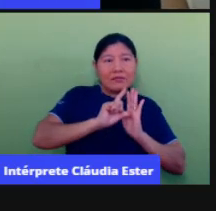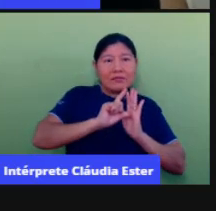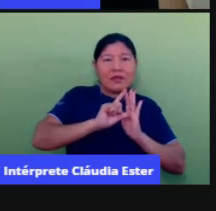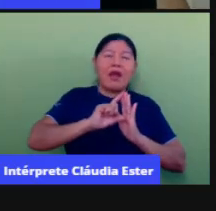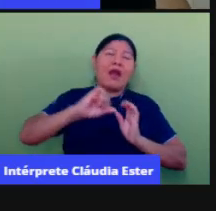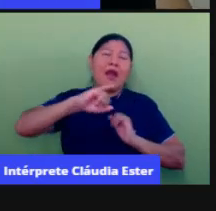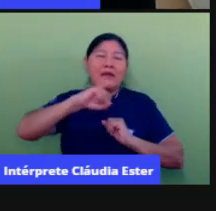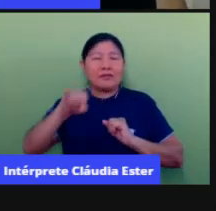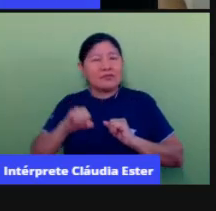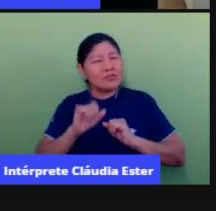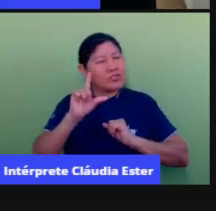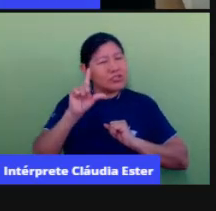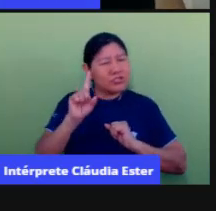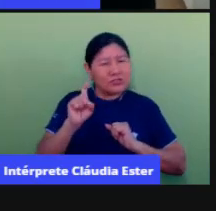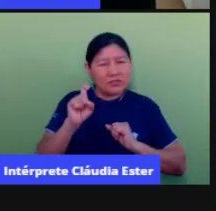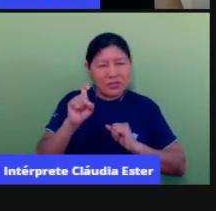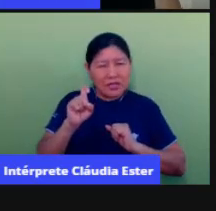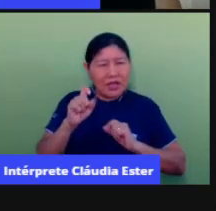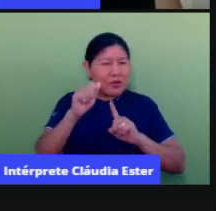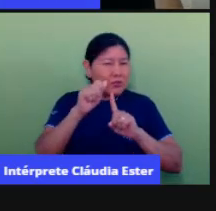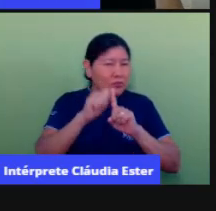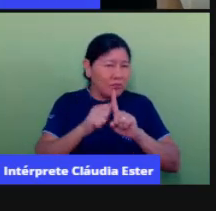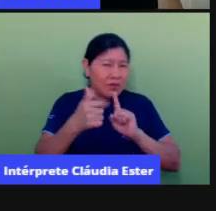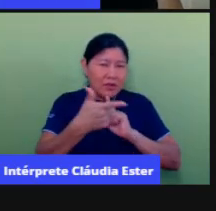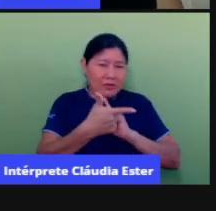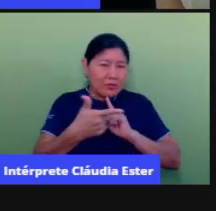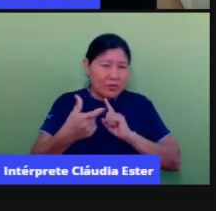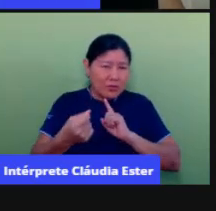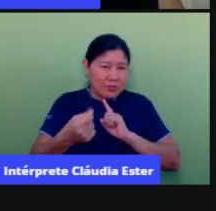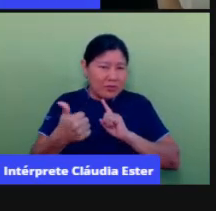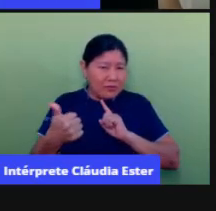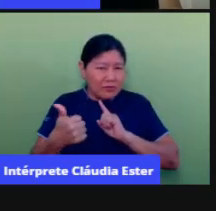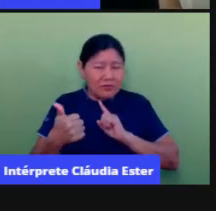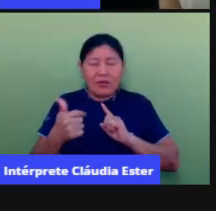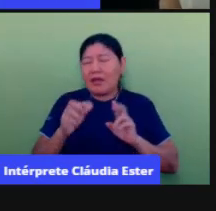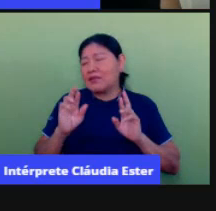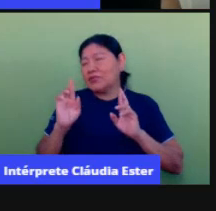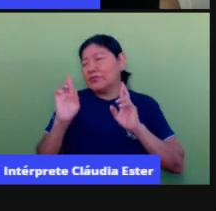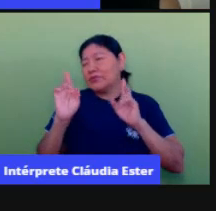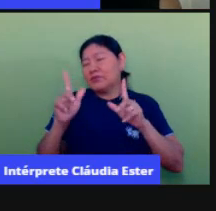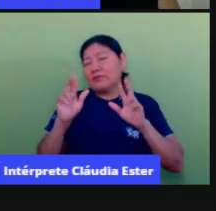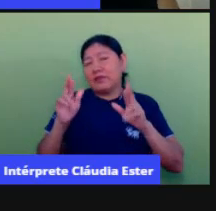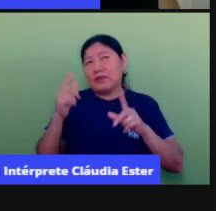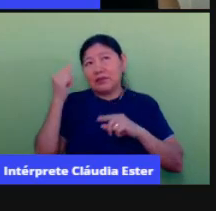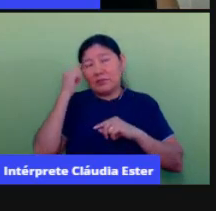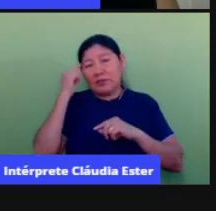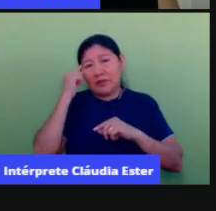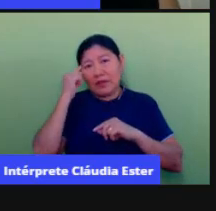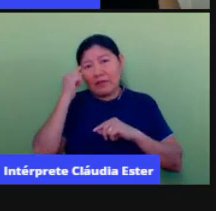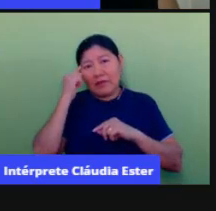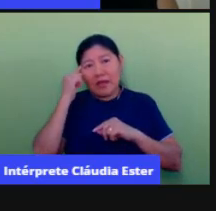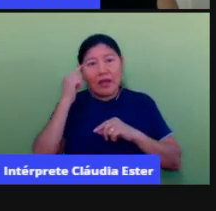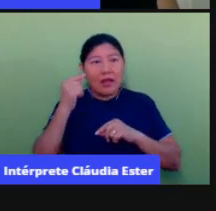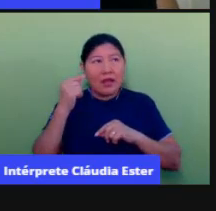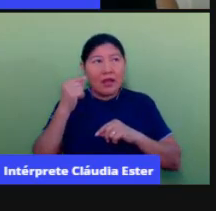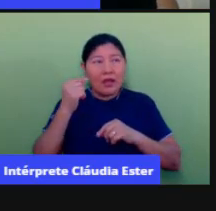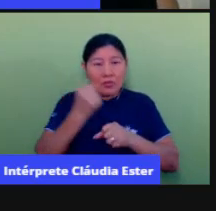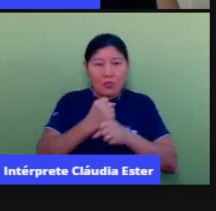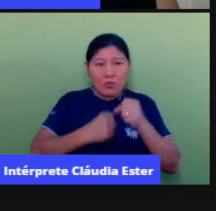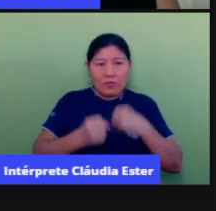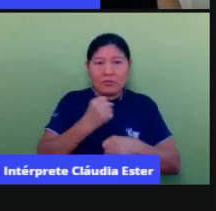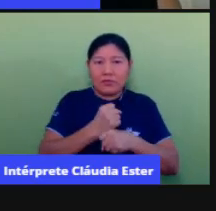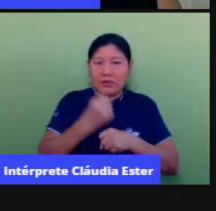inclusive, assim, cogitou-se em dezembro a possibilidade de repente, dia 8 de fevereiro, reabrir as escolas numa